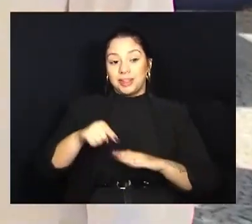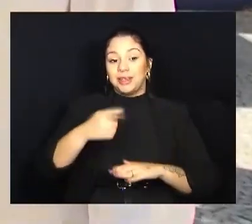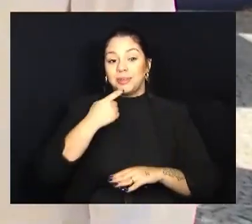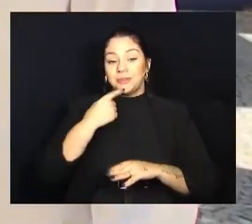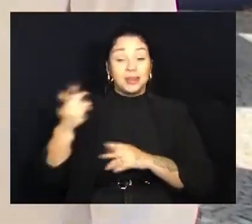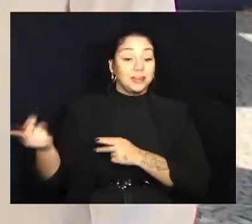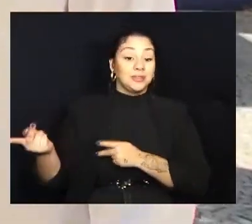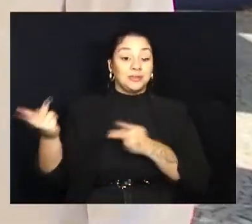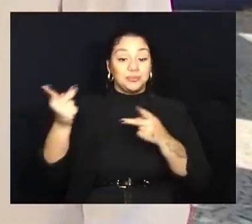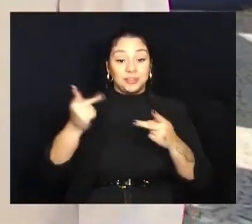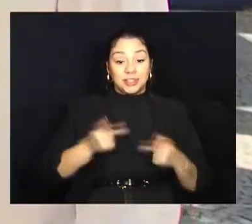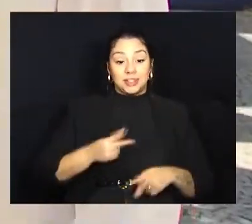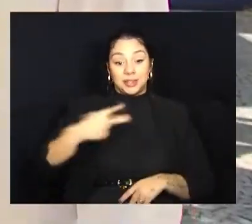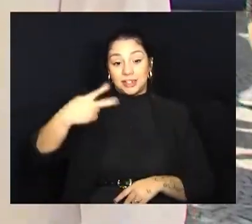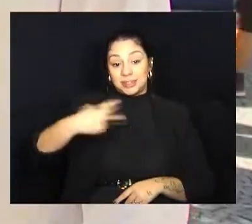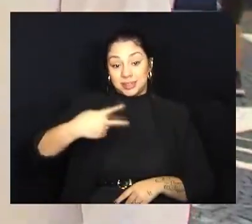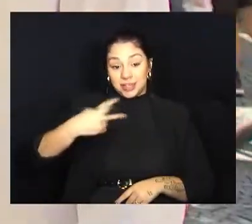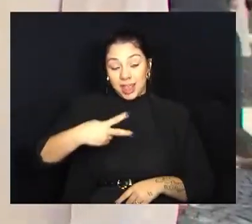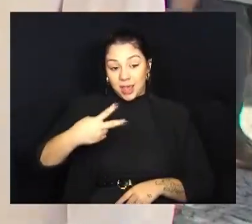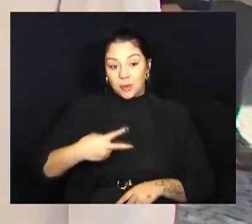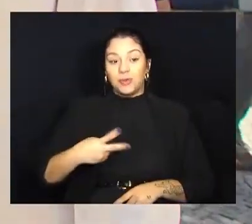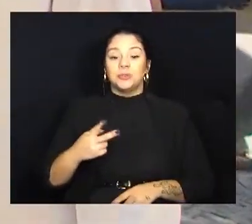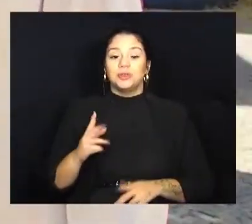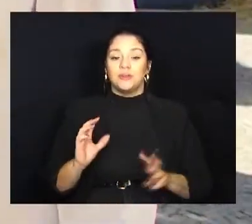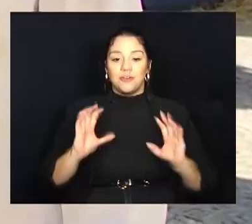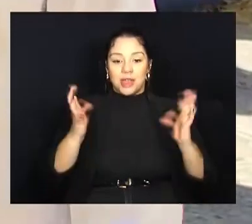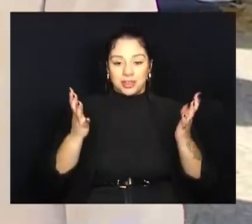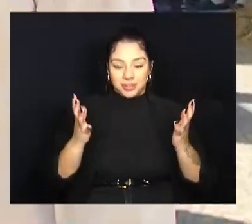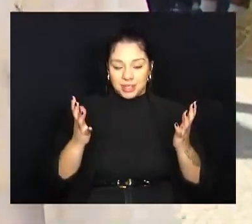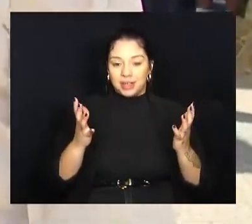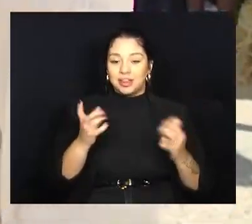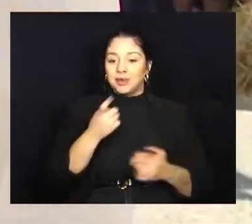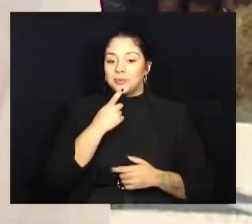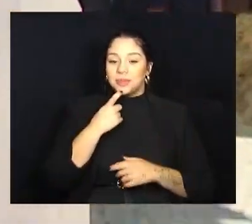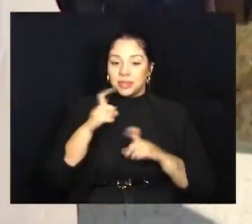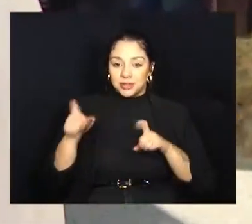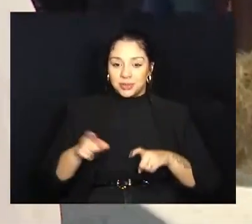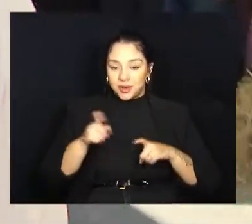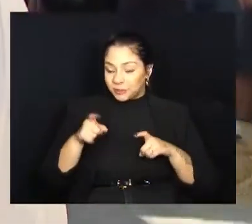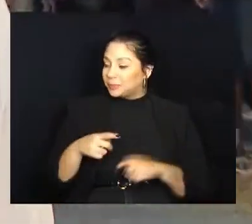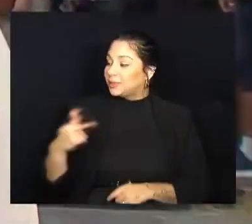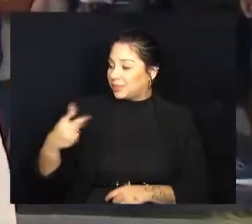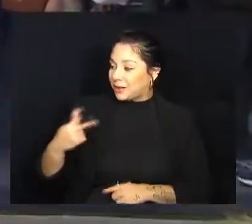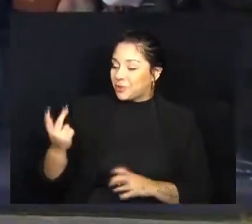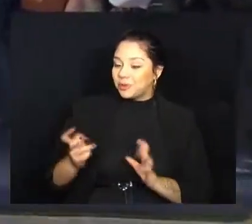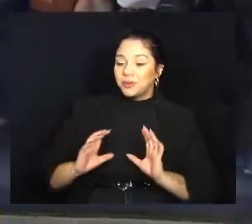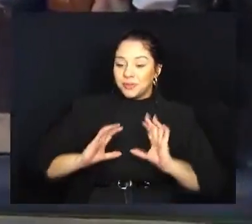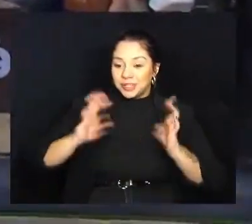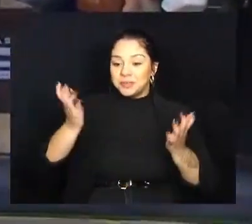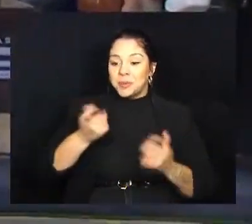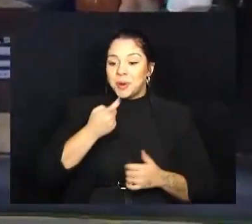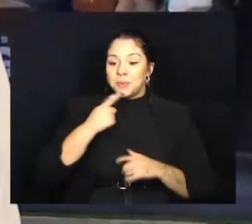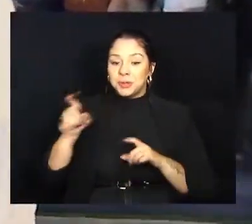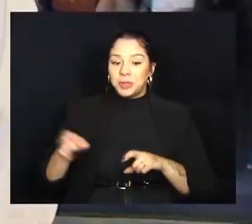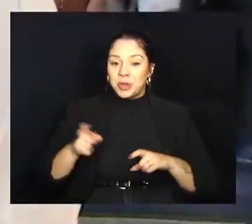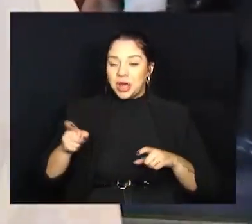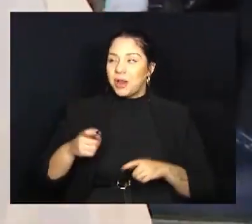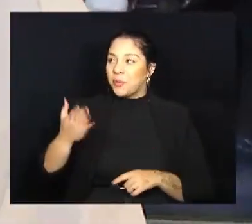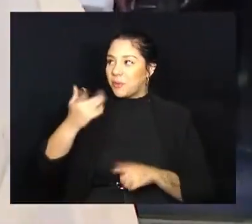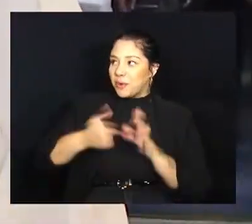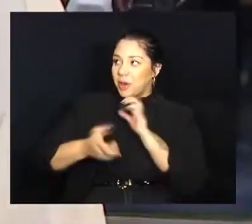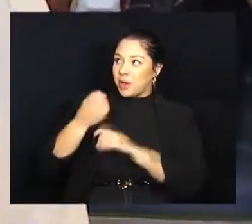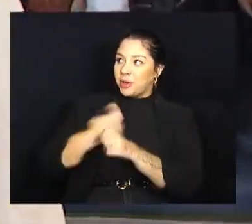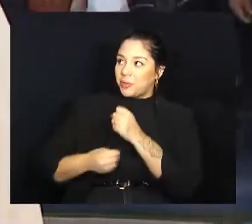aqui o 2º Campinas Rural. Exatamente, 2º Festival Campinas Rural. Foi um sucesso ano passado,